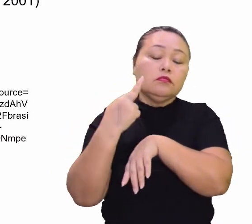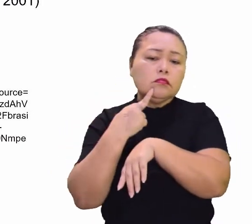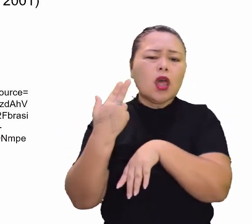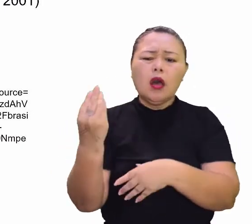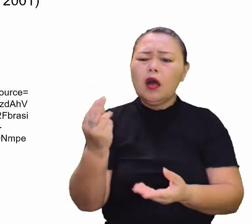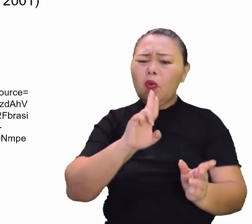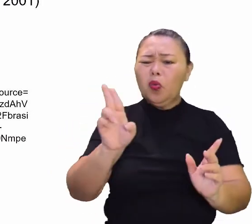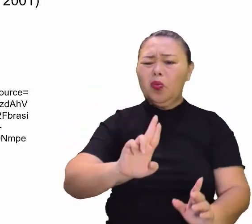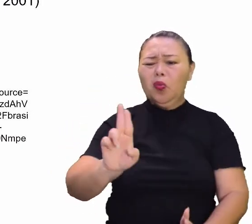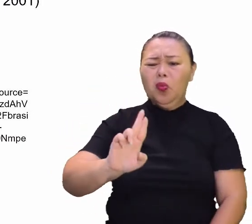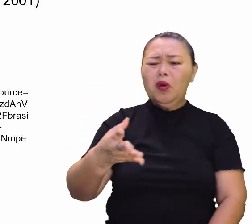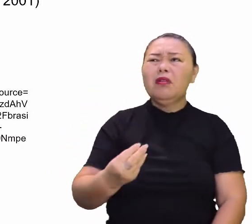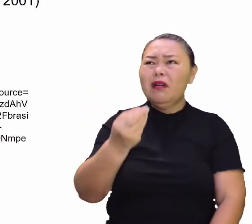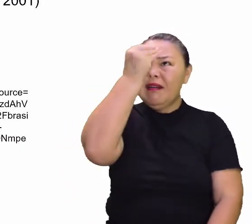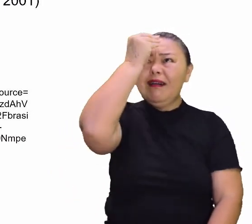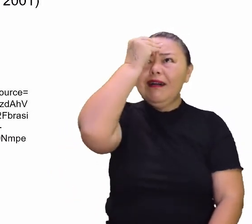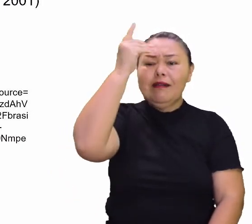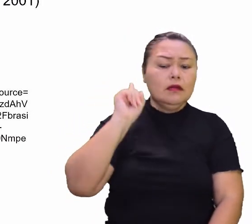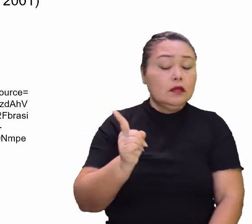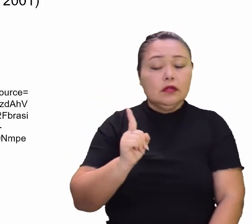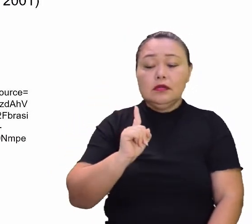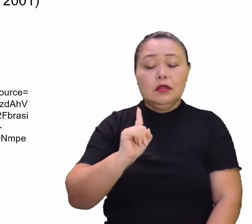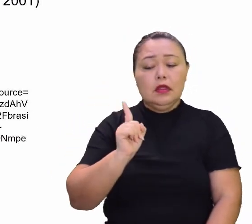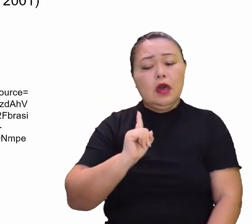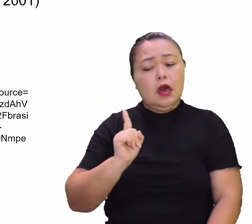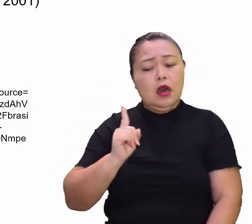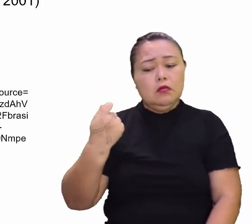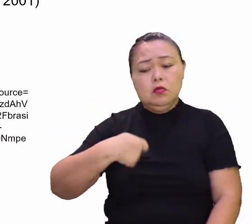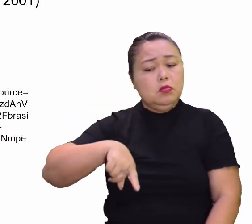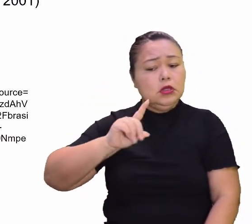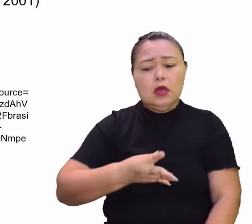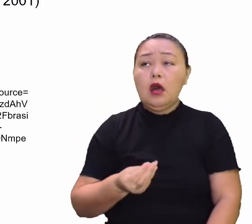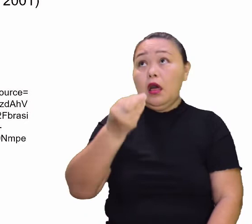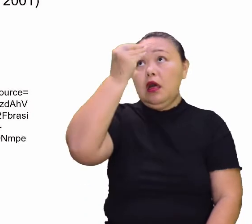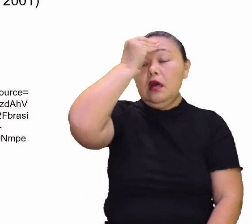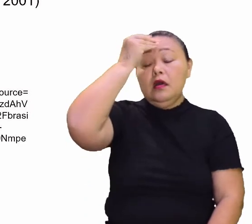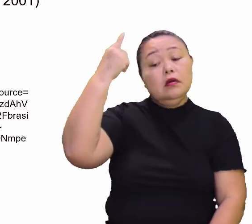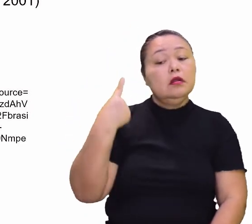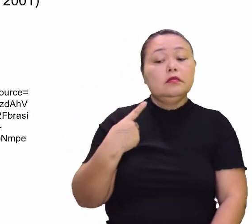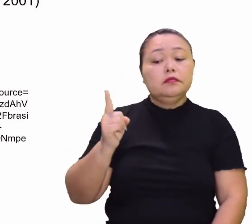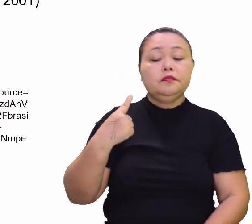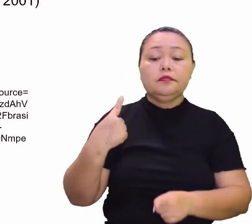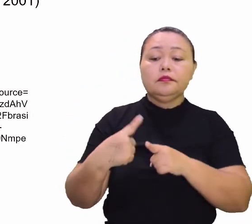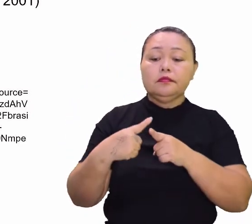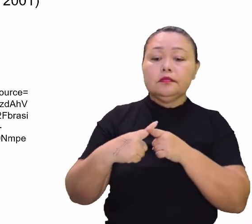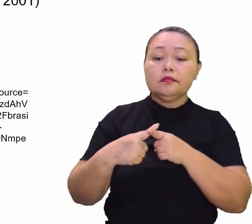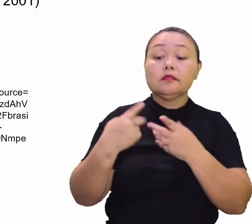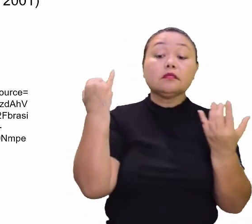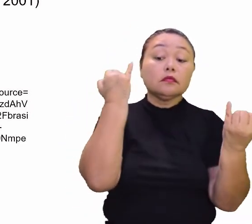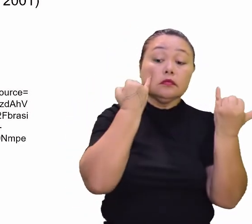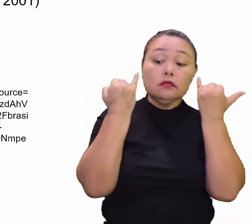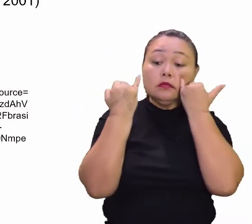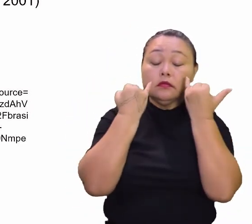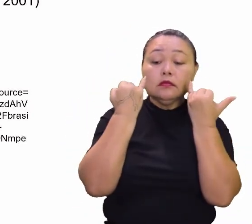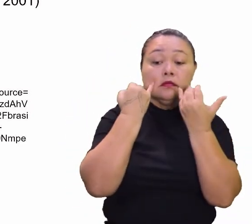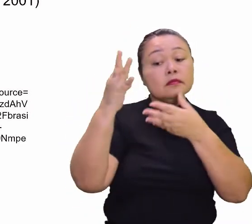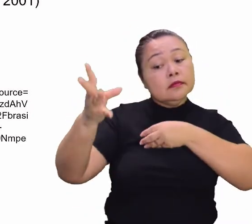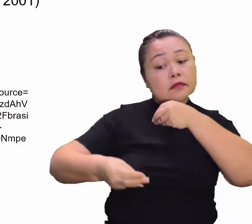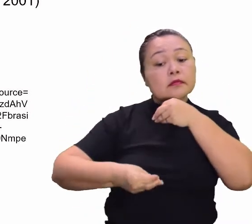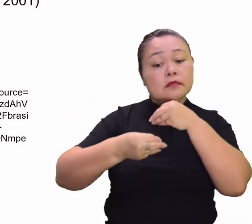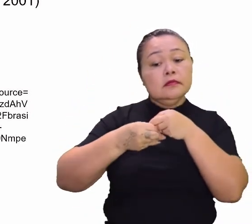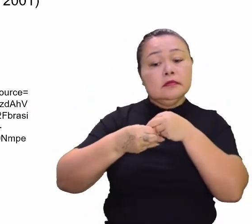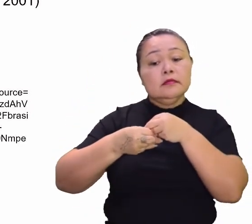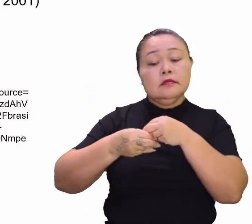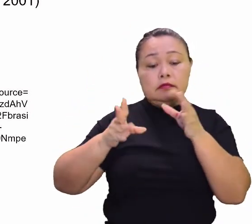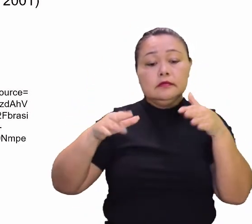disso. Não, a gente não está pedindo para decorar, até porque isso são informações